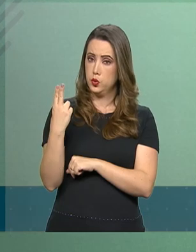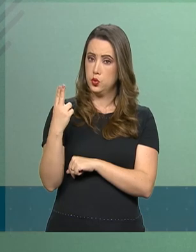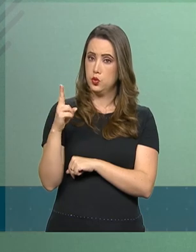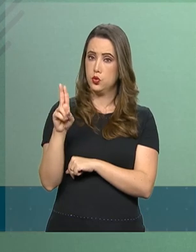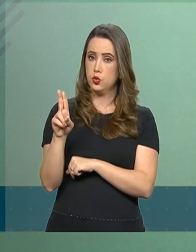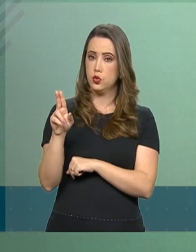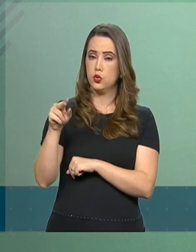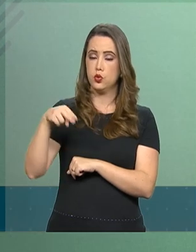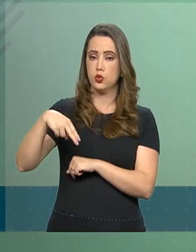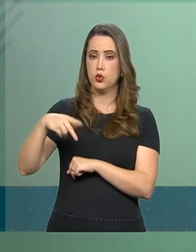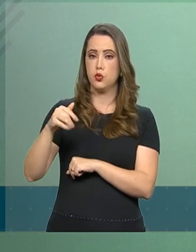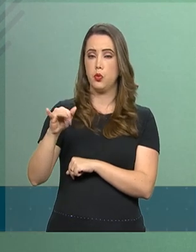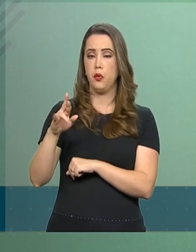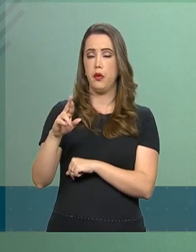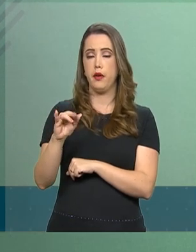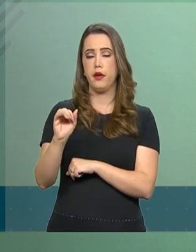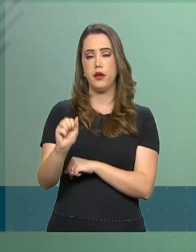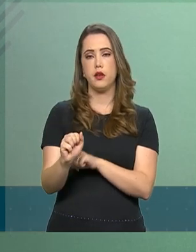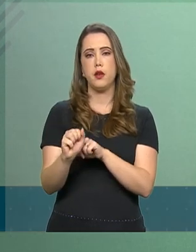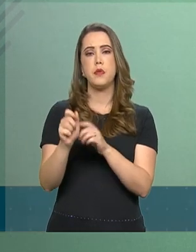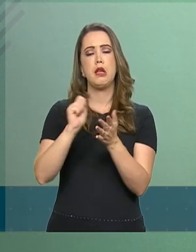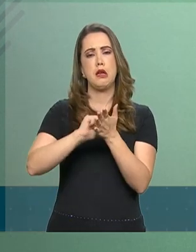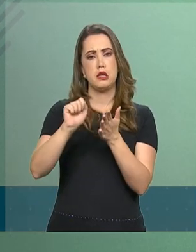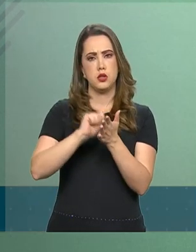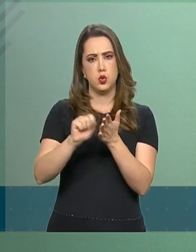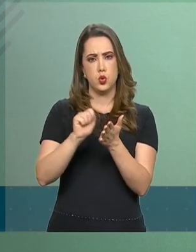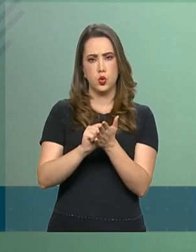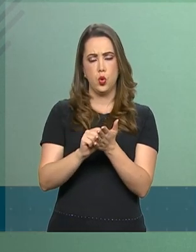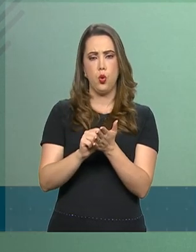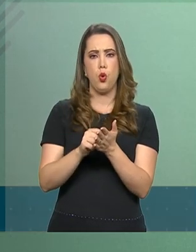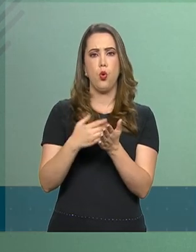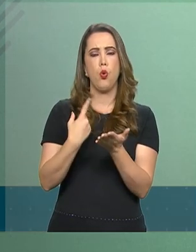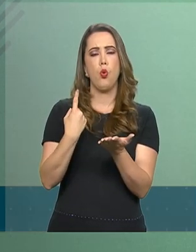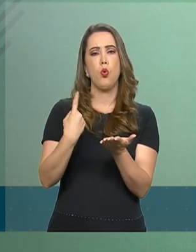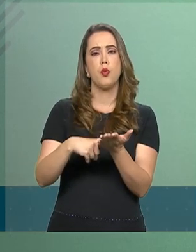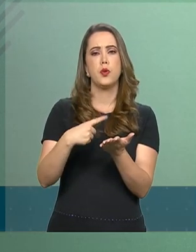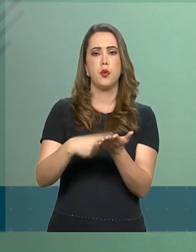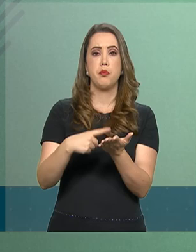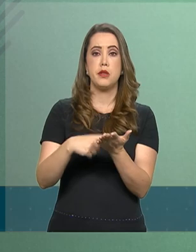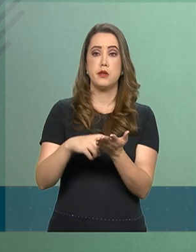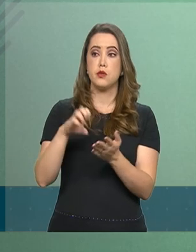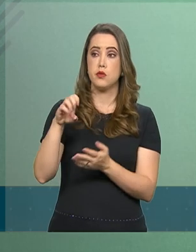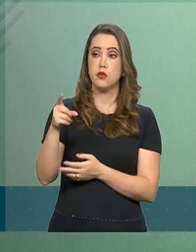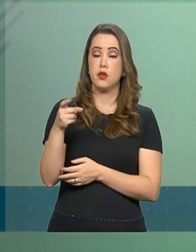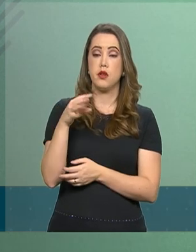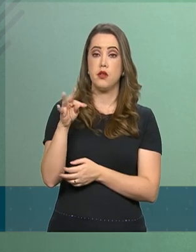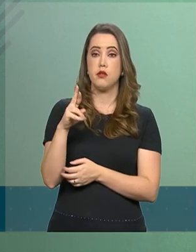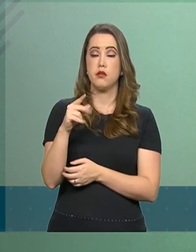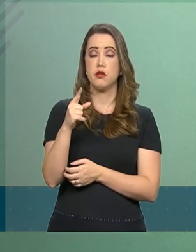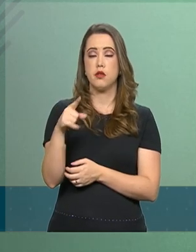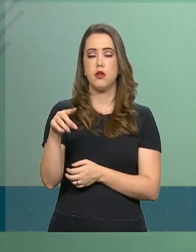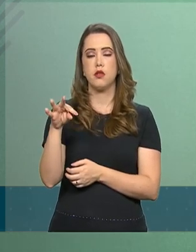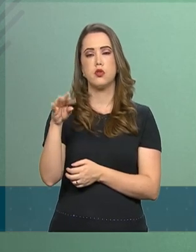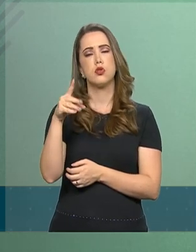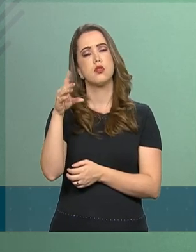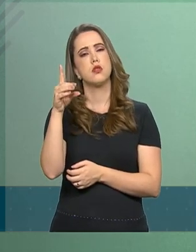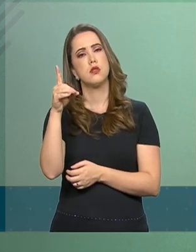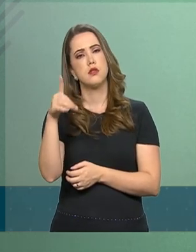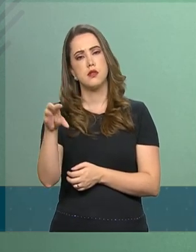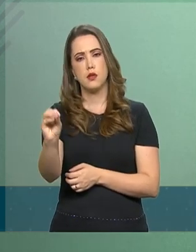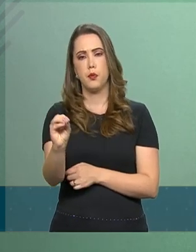extradição na polônia o chanceler foi recebido pelo presidente da república